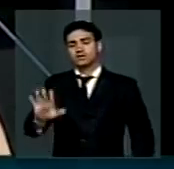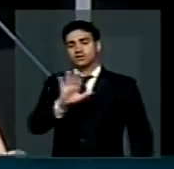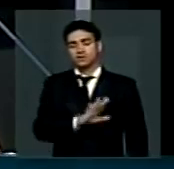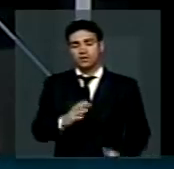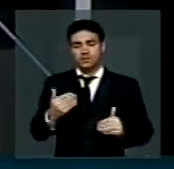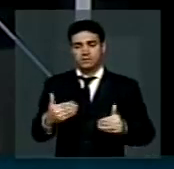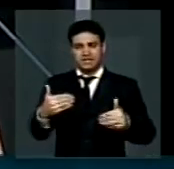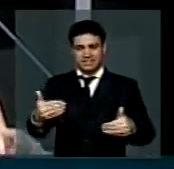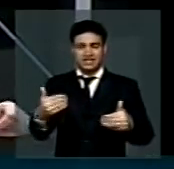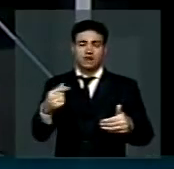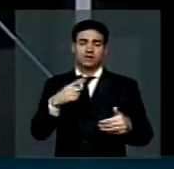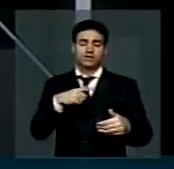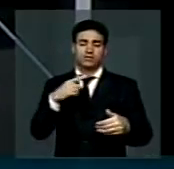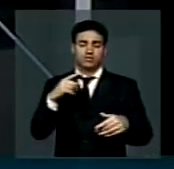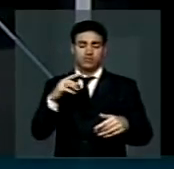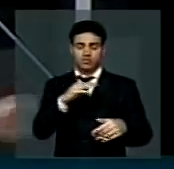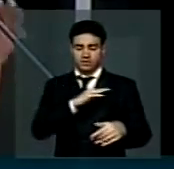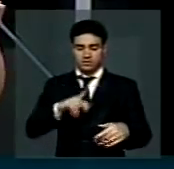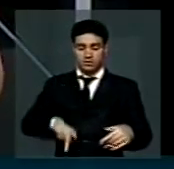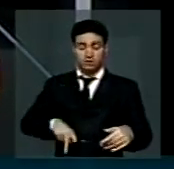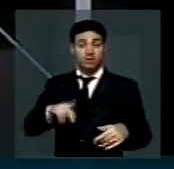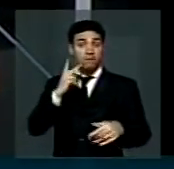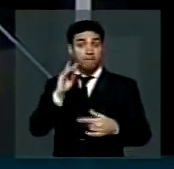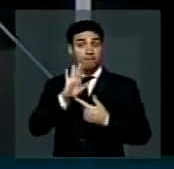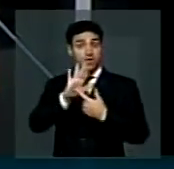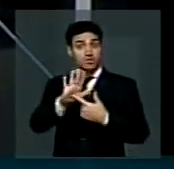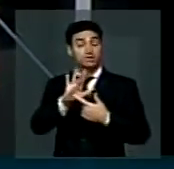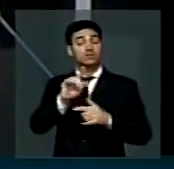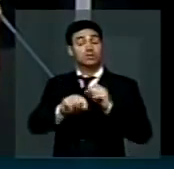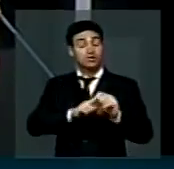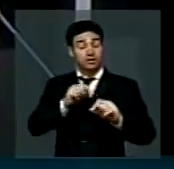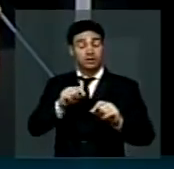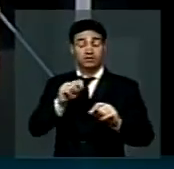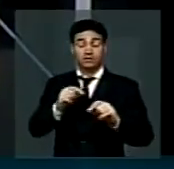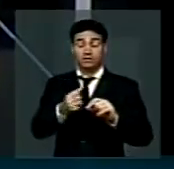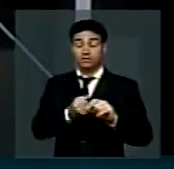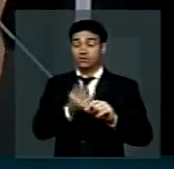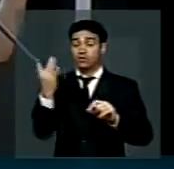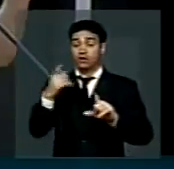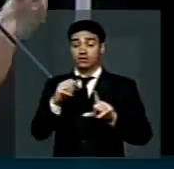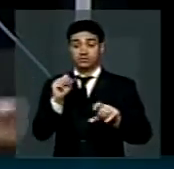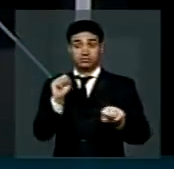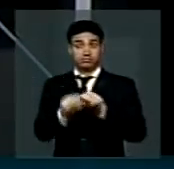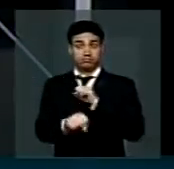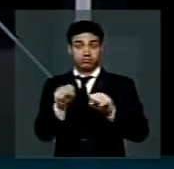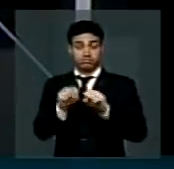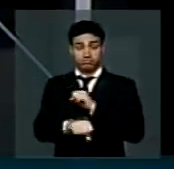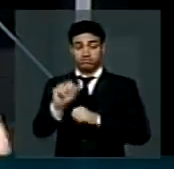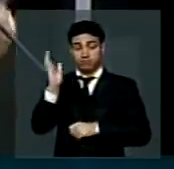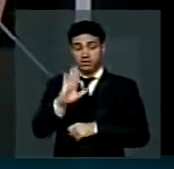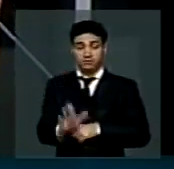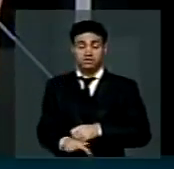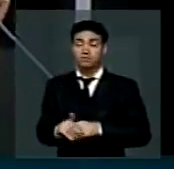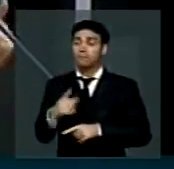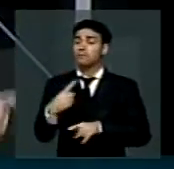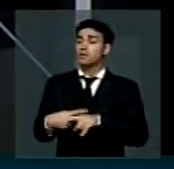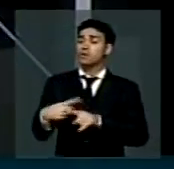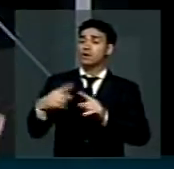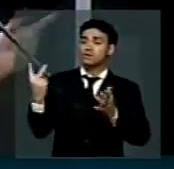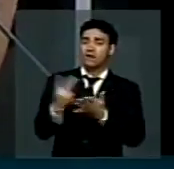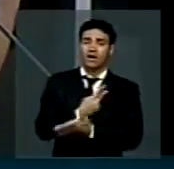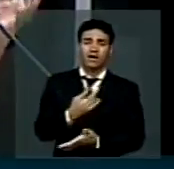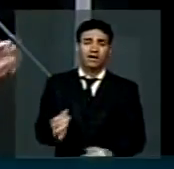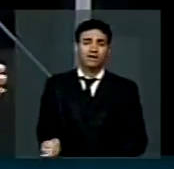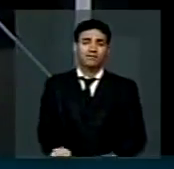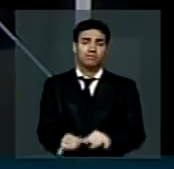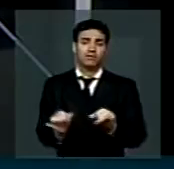Público mostra que grande parte dos homicídios brasileiros é cometido por motivos fúteis